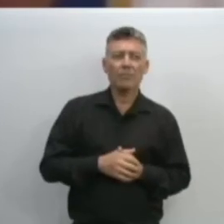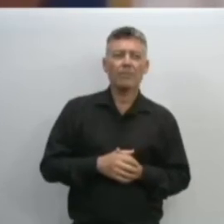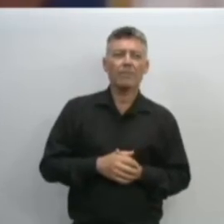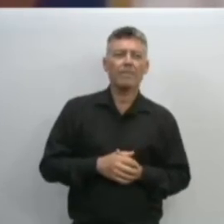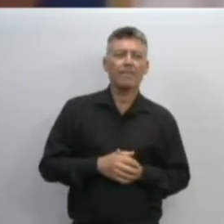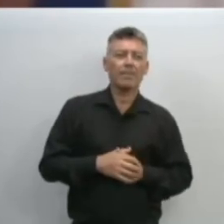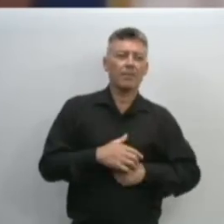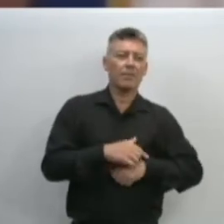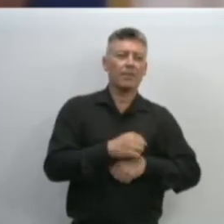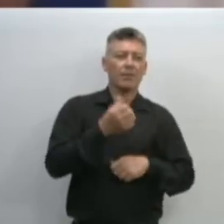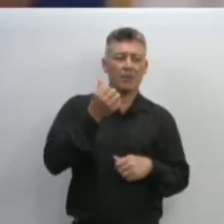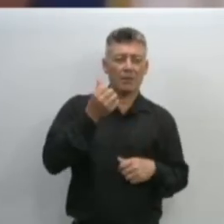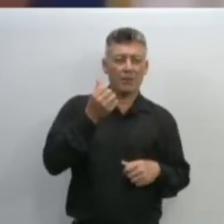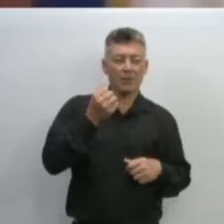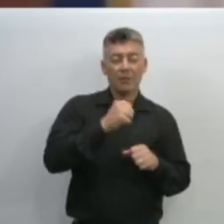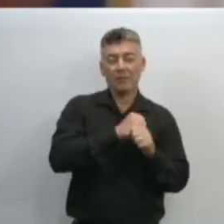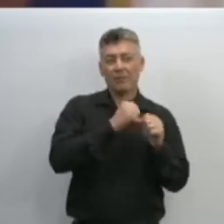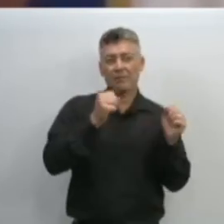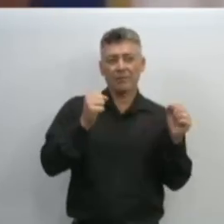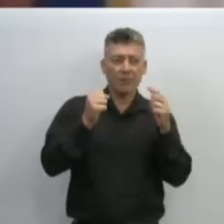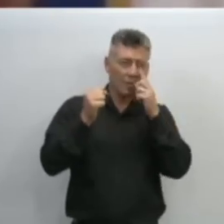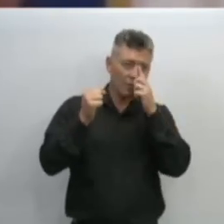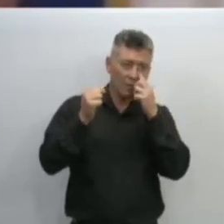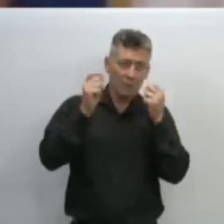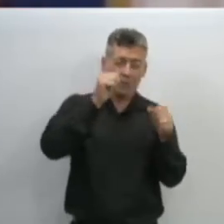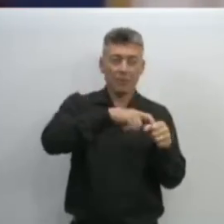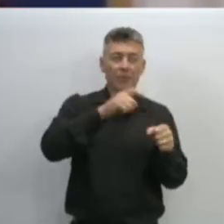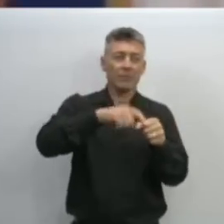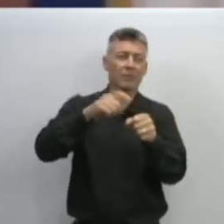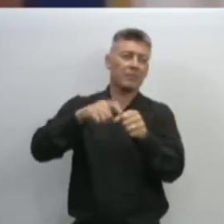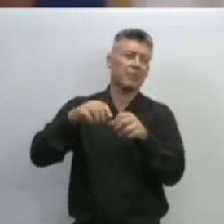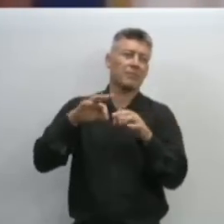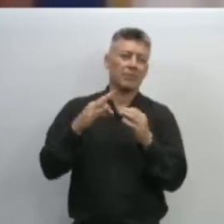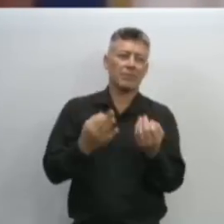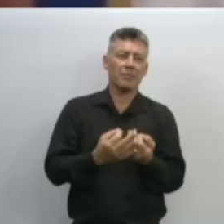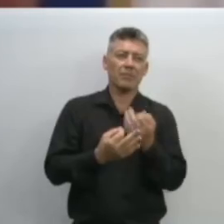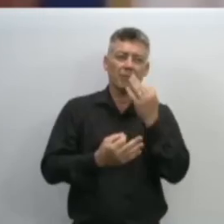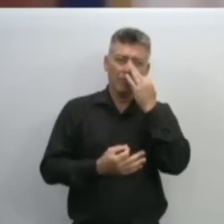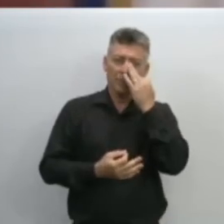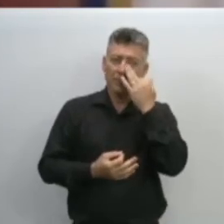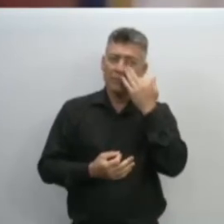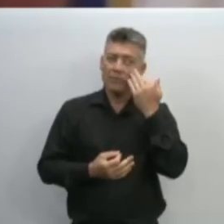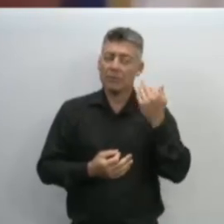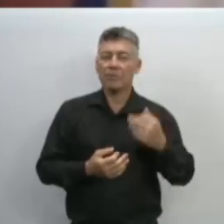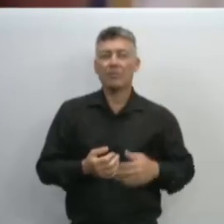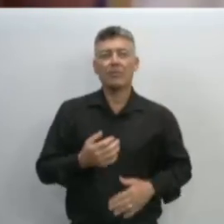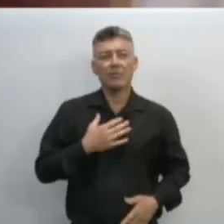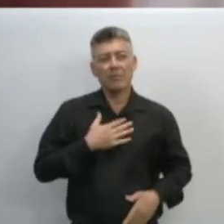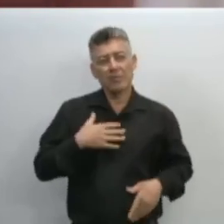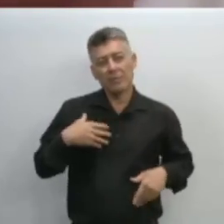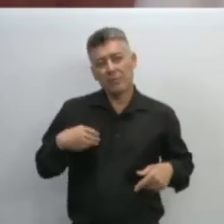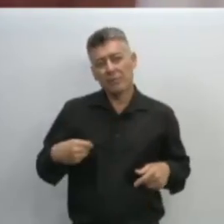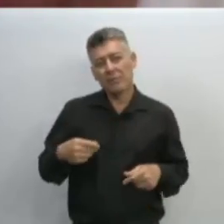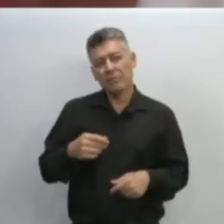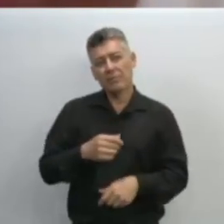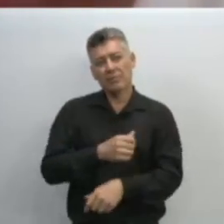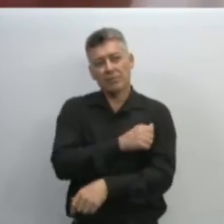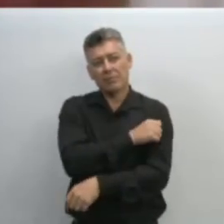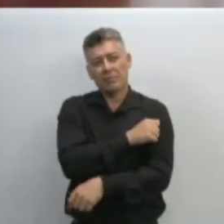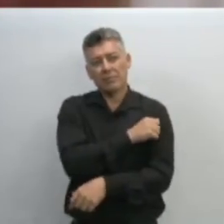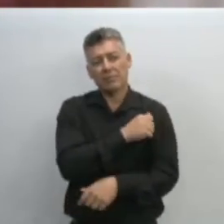elas às 7, 6 da manhã, indo para casa das famílias de classe média, possam um dia, digamos, ter suas filhas, como minhas alunas na